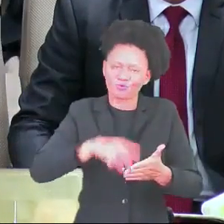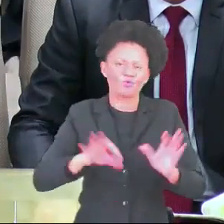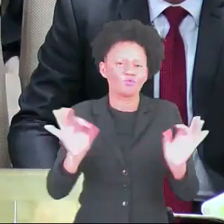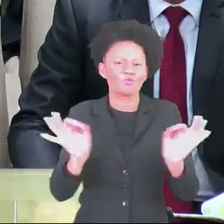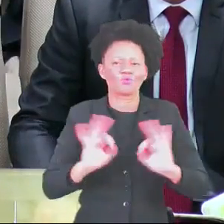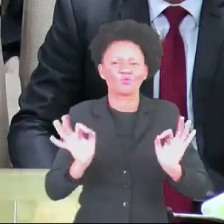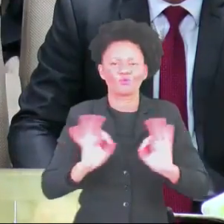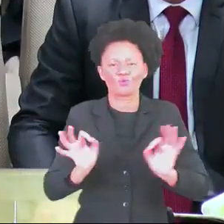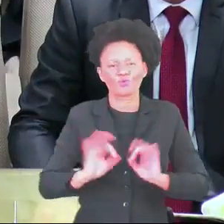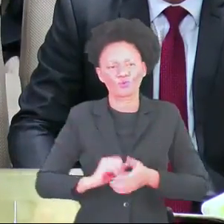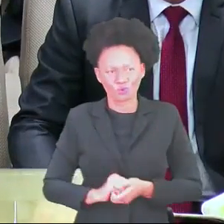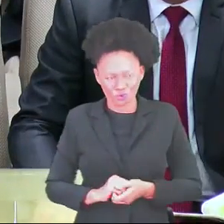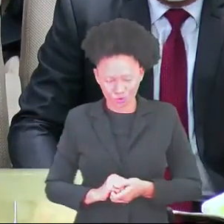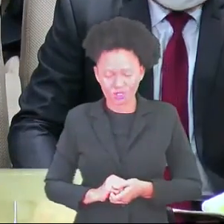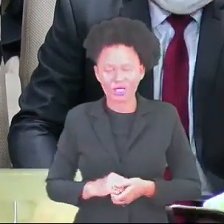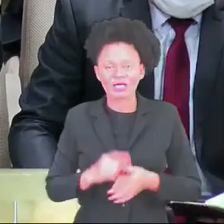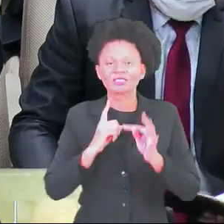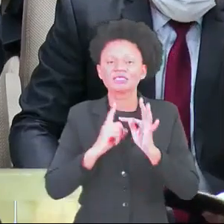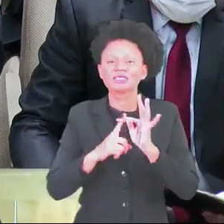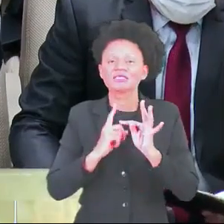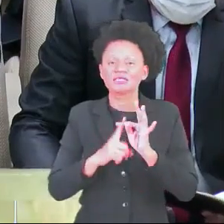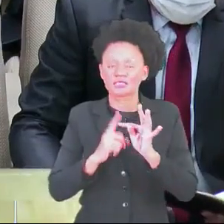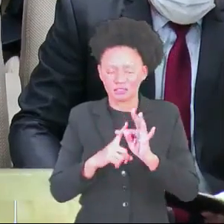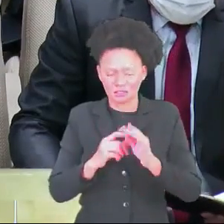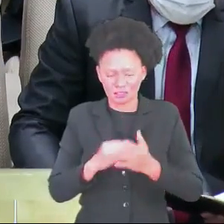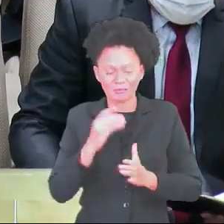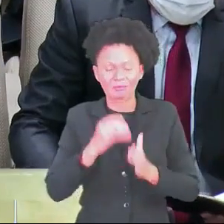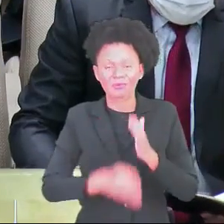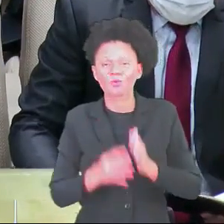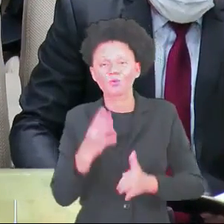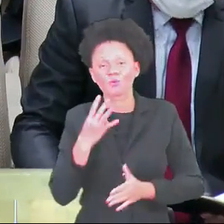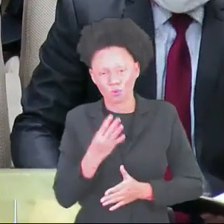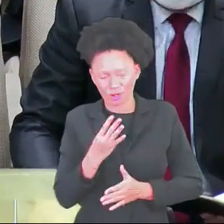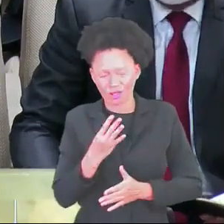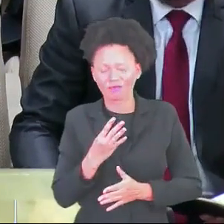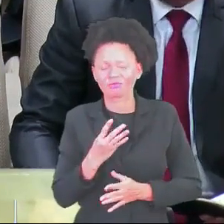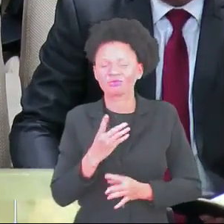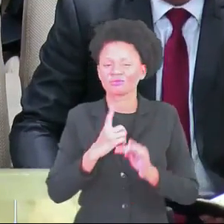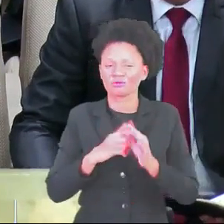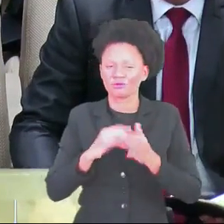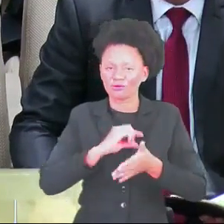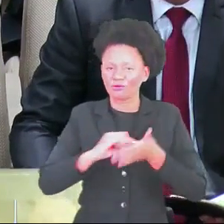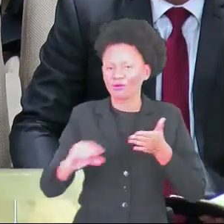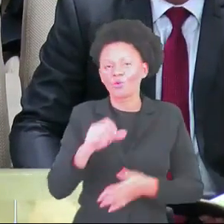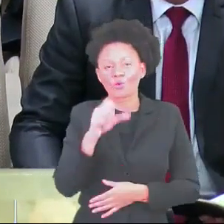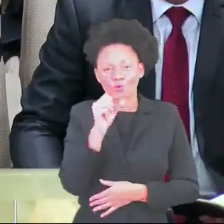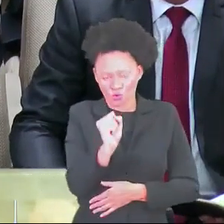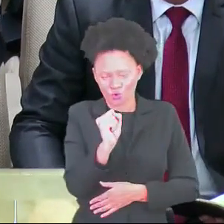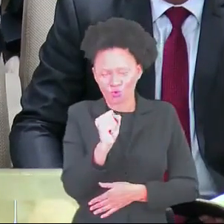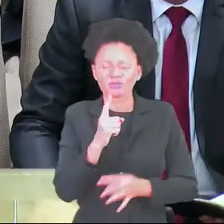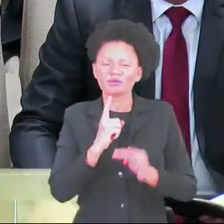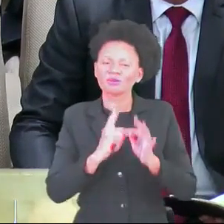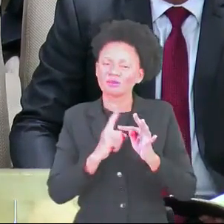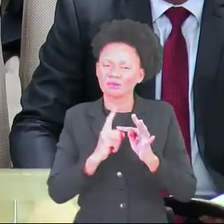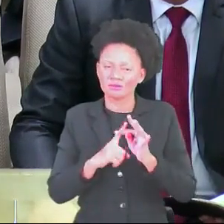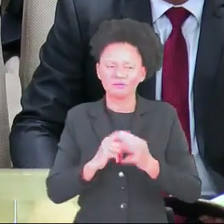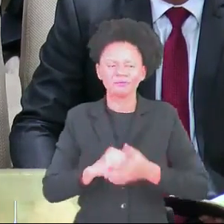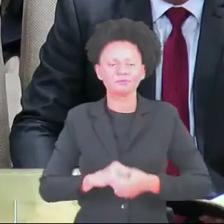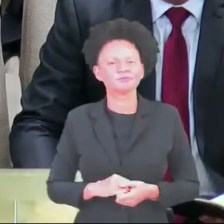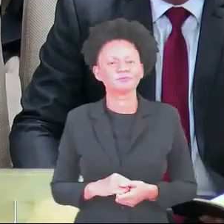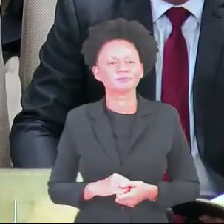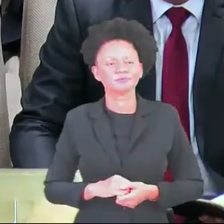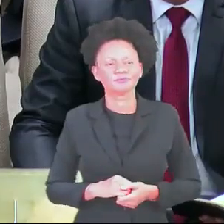o capítulo de Timóteo, o capítulo 4 de Timóteo, o versículo 8 de Timóteo.